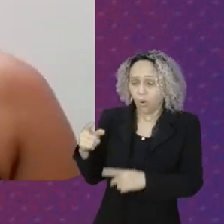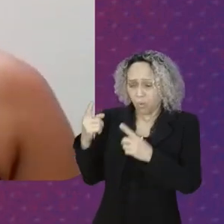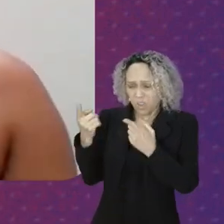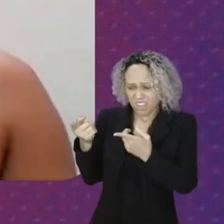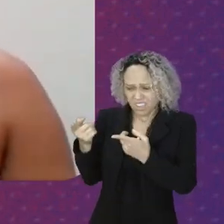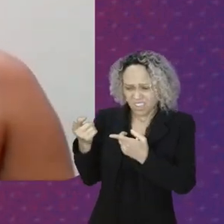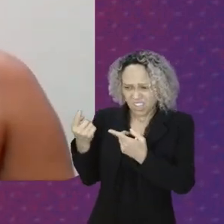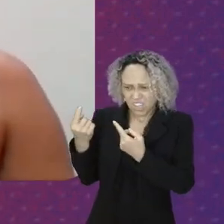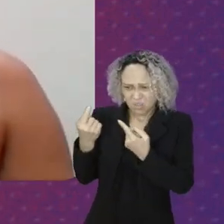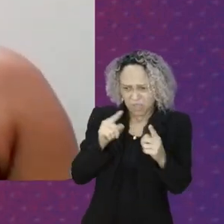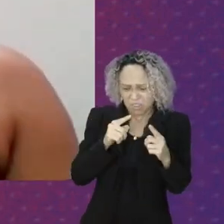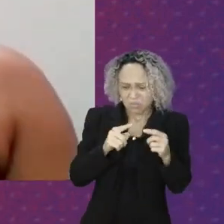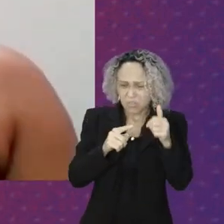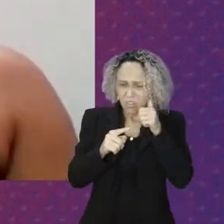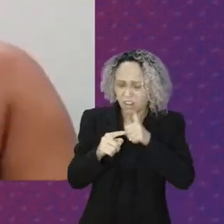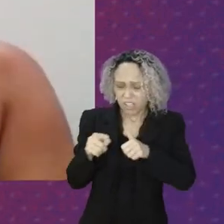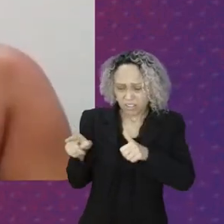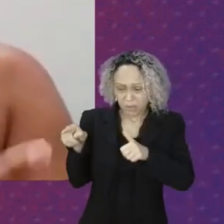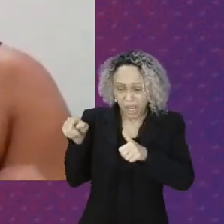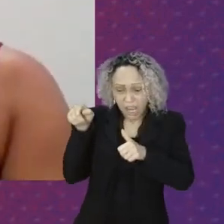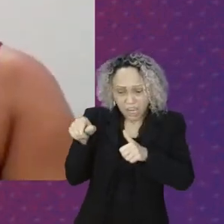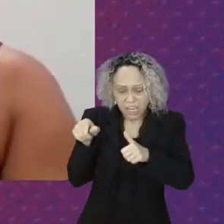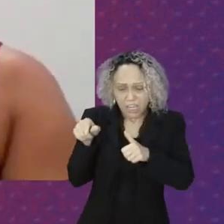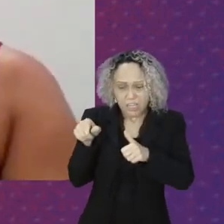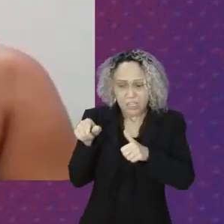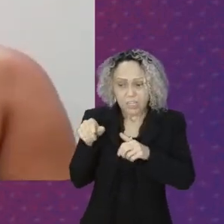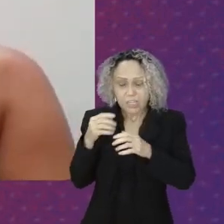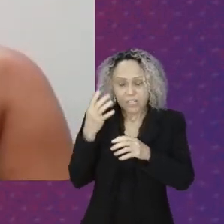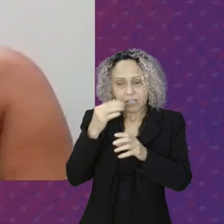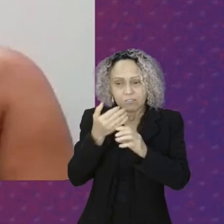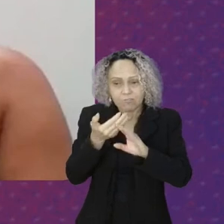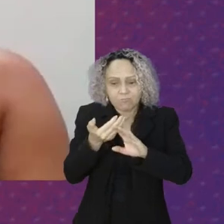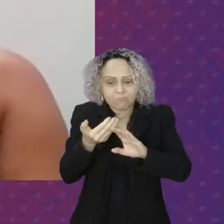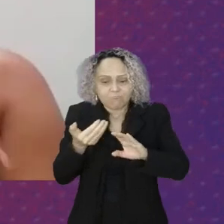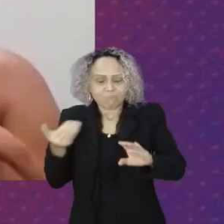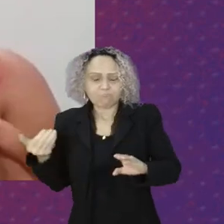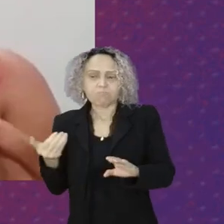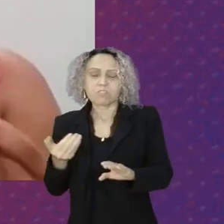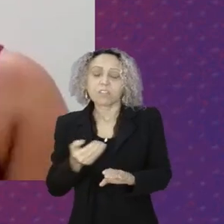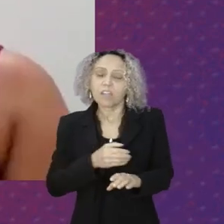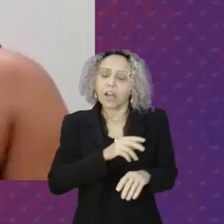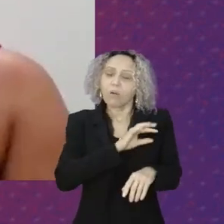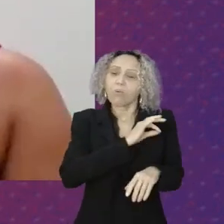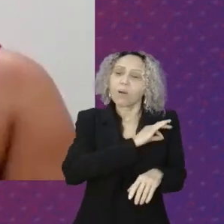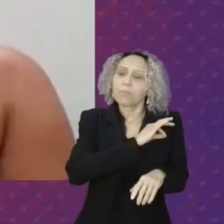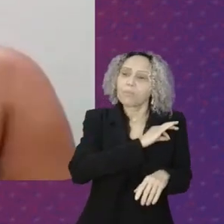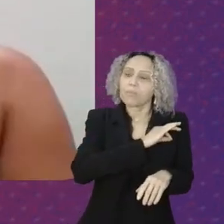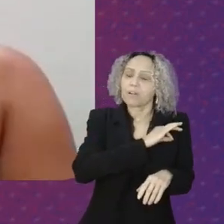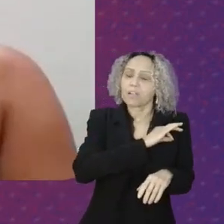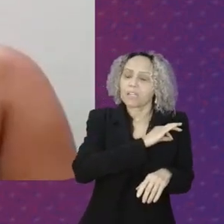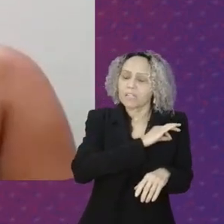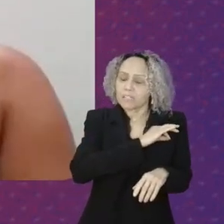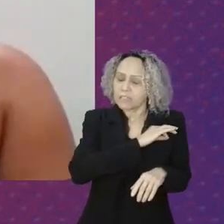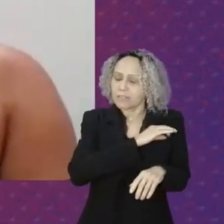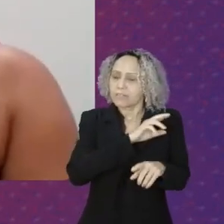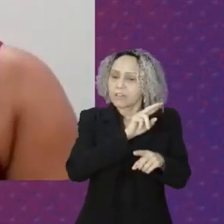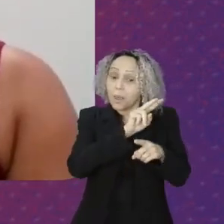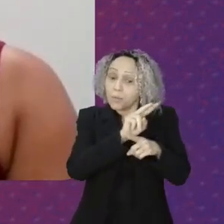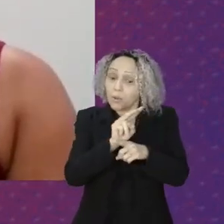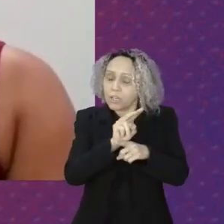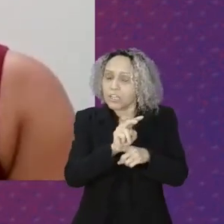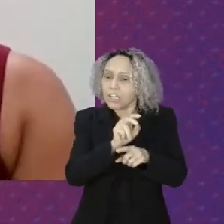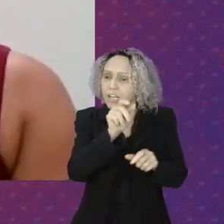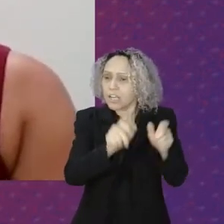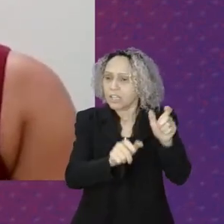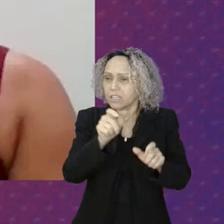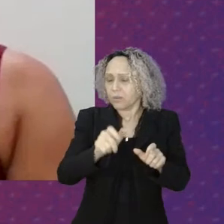esteja em um processo de segurança. Muitas das patrulhas Maria da Penha acabam trabalhando como uma rede, né, de uma rede de